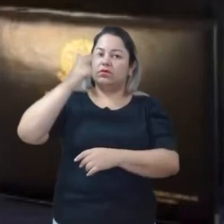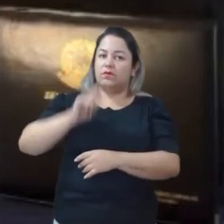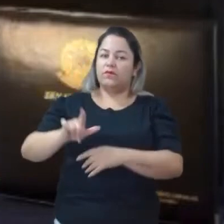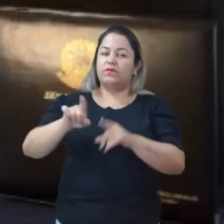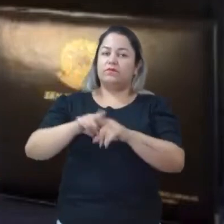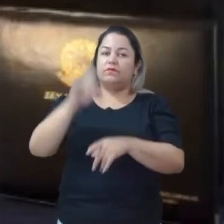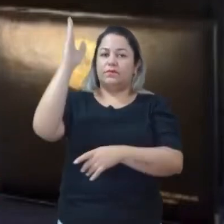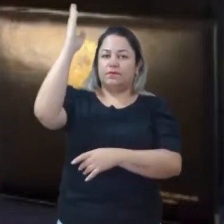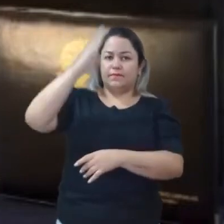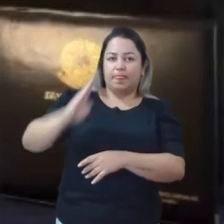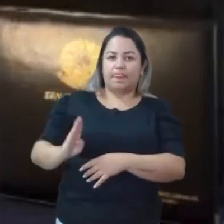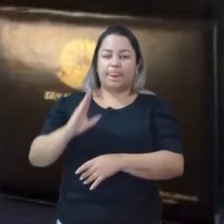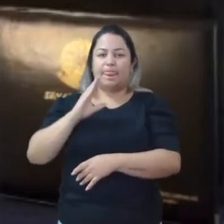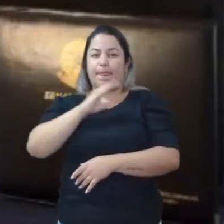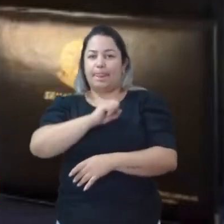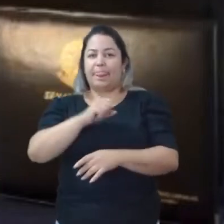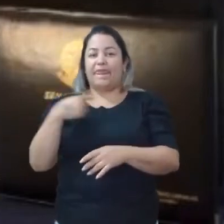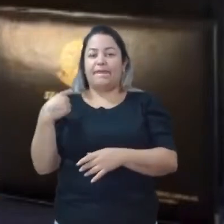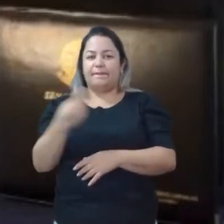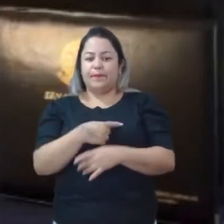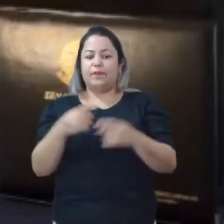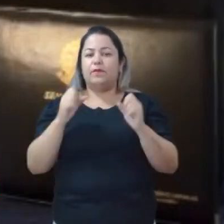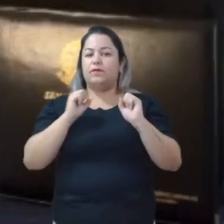no Brasil o mais rápido possível, para que a gente